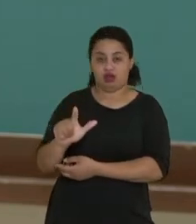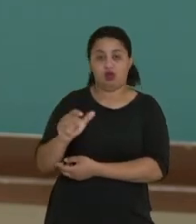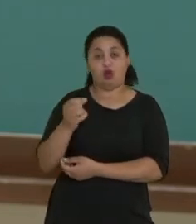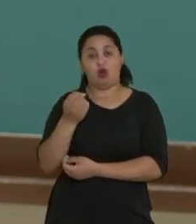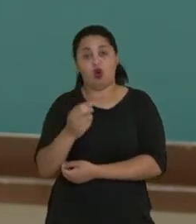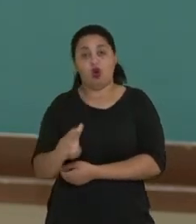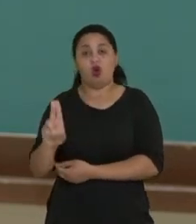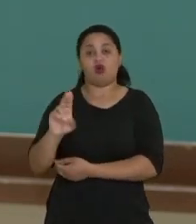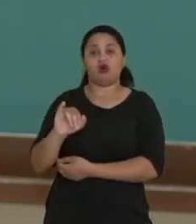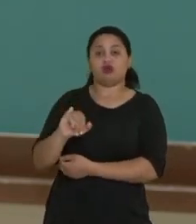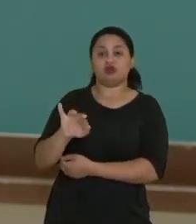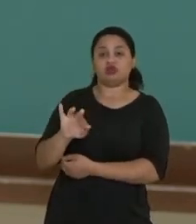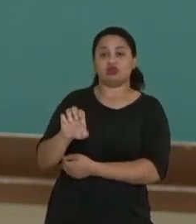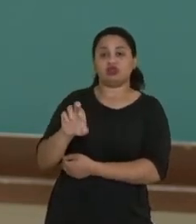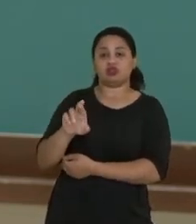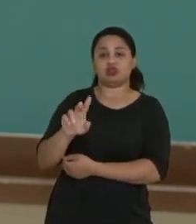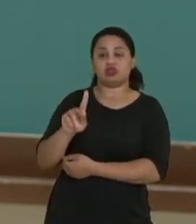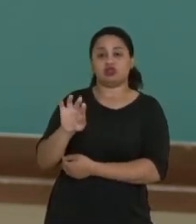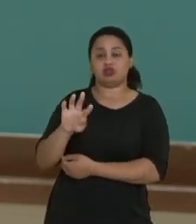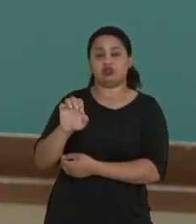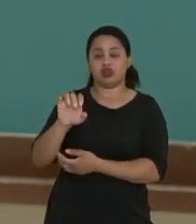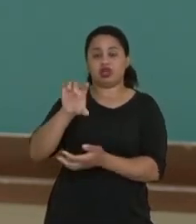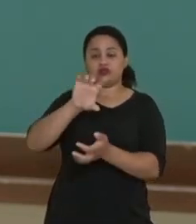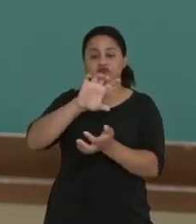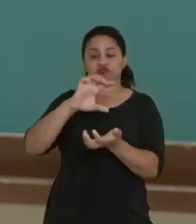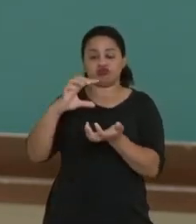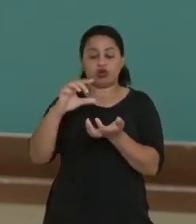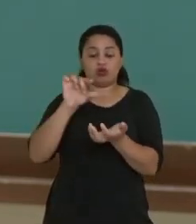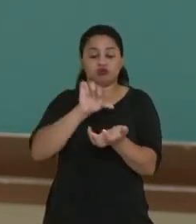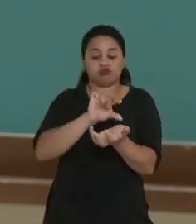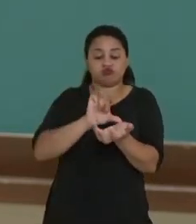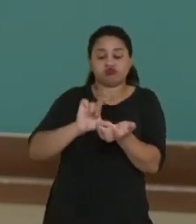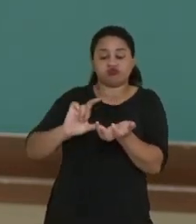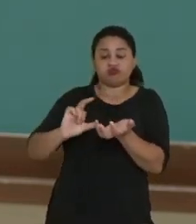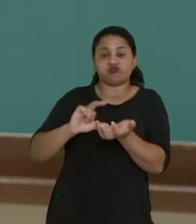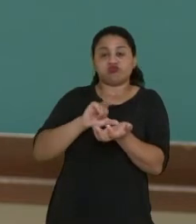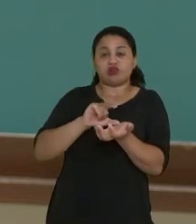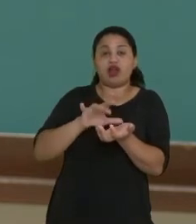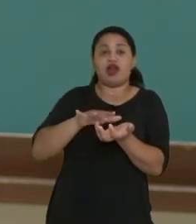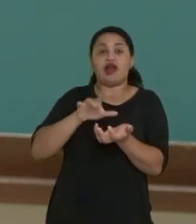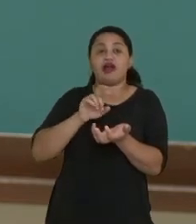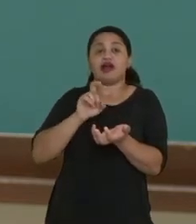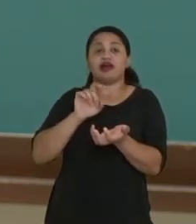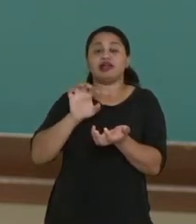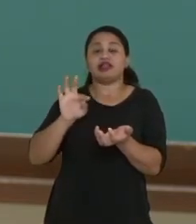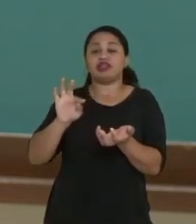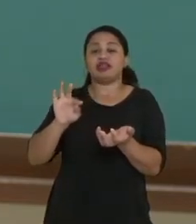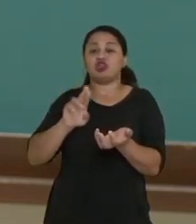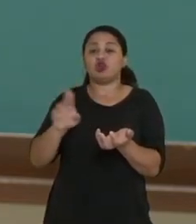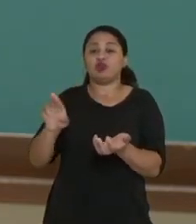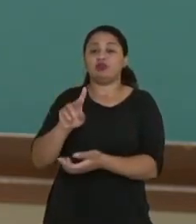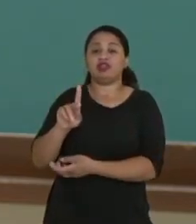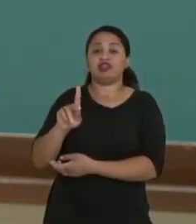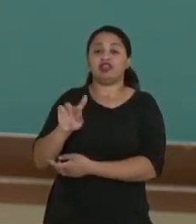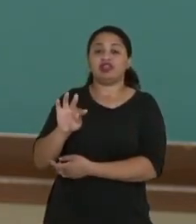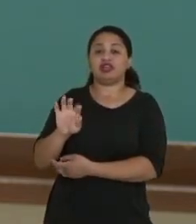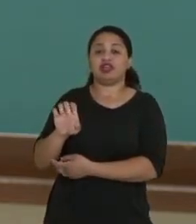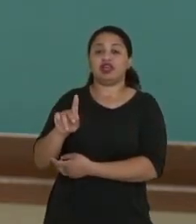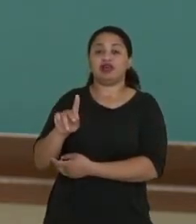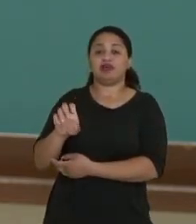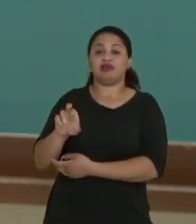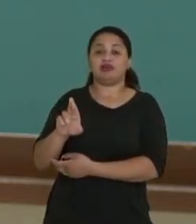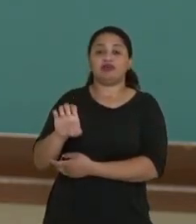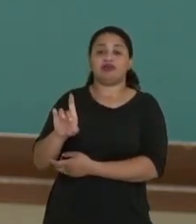nós vamos ter do trópico até o círculo polar as áreas temperadas ou as zonas